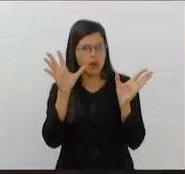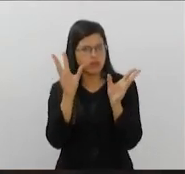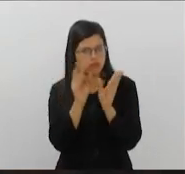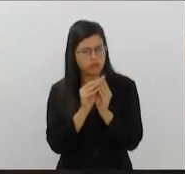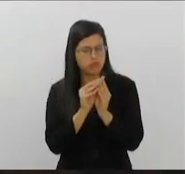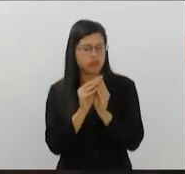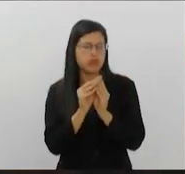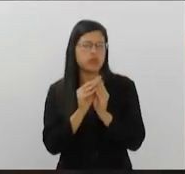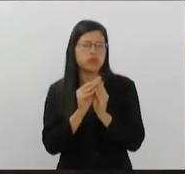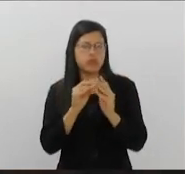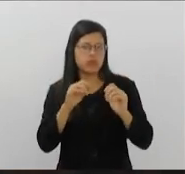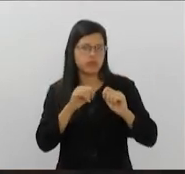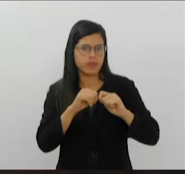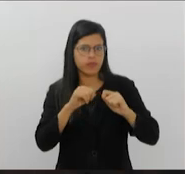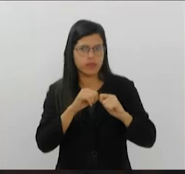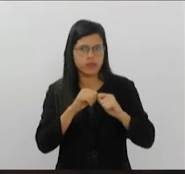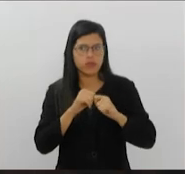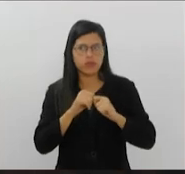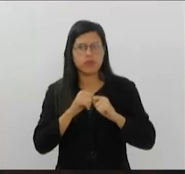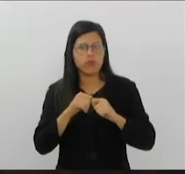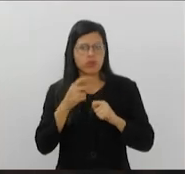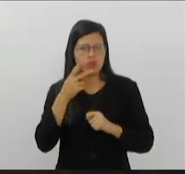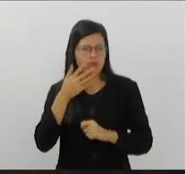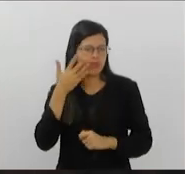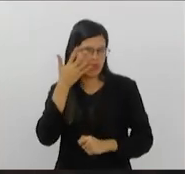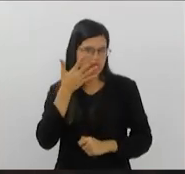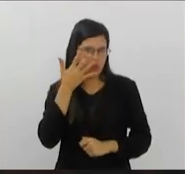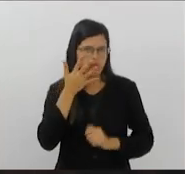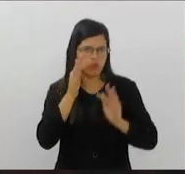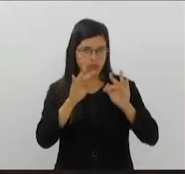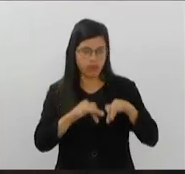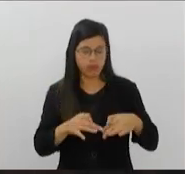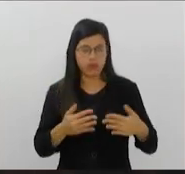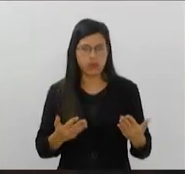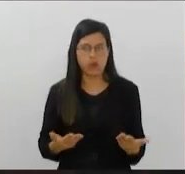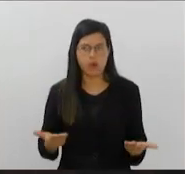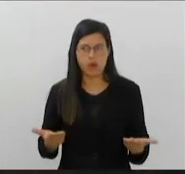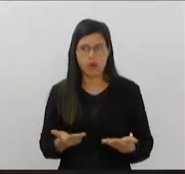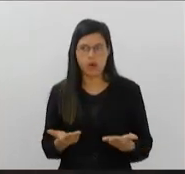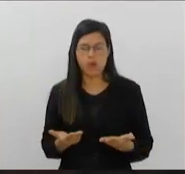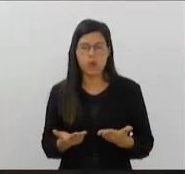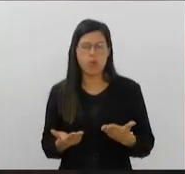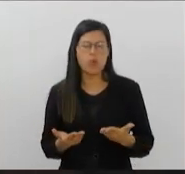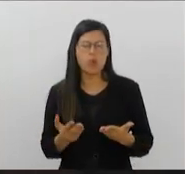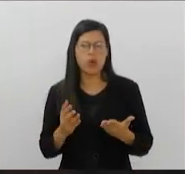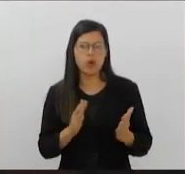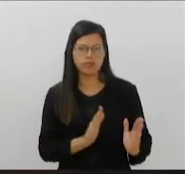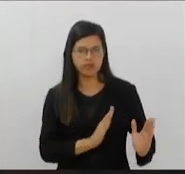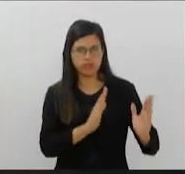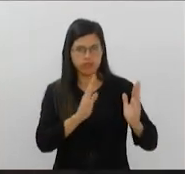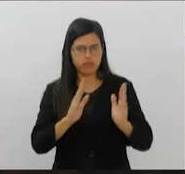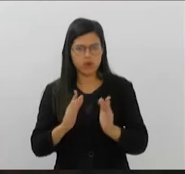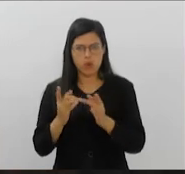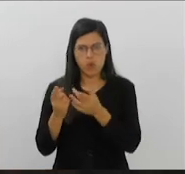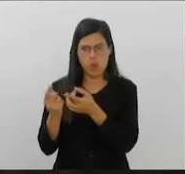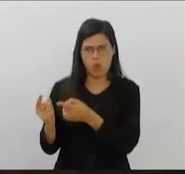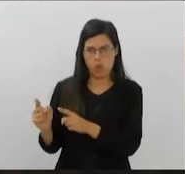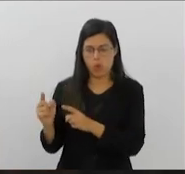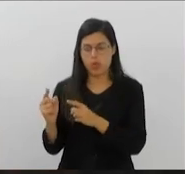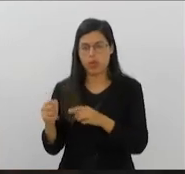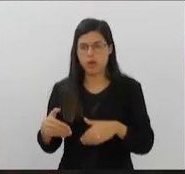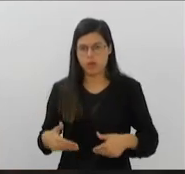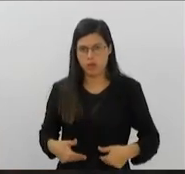e faz uma abordagem final. E aí agora a gente passa para o painel de combate à fome, pobreza e